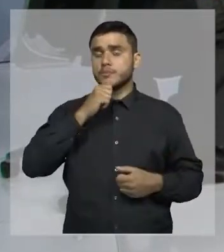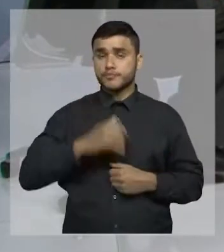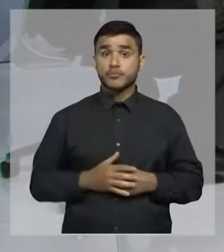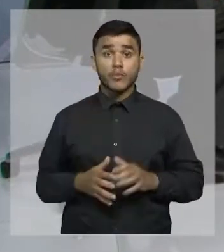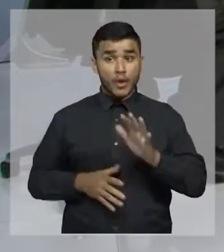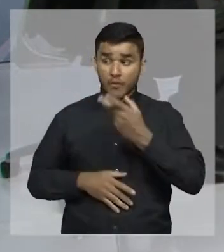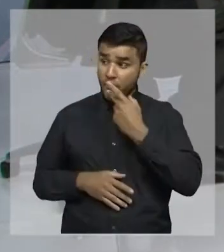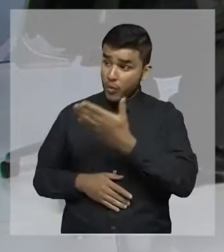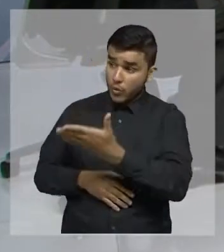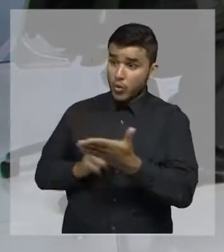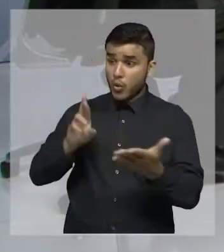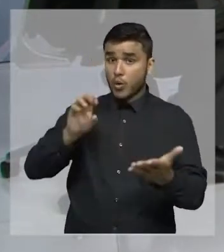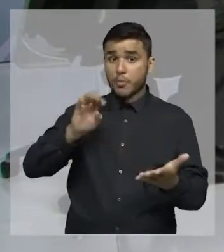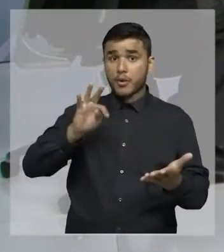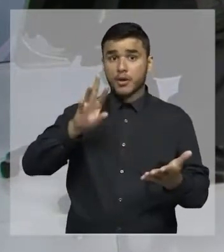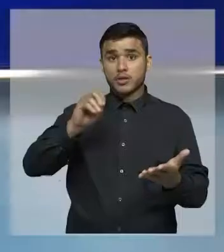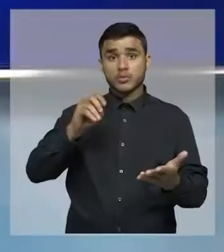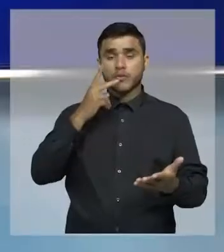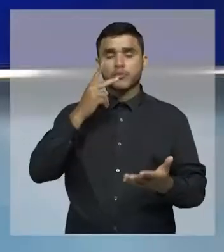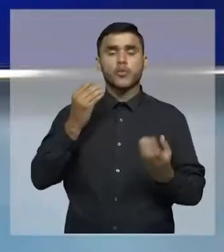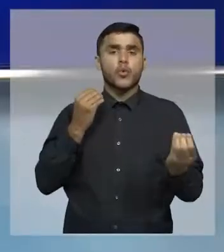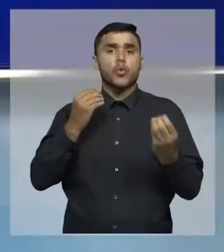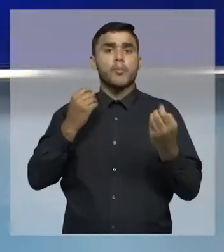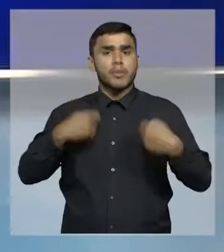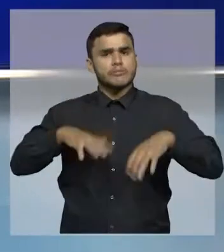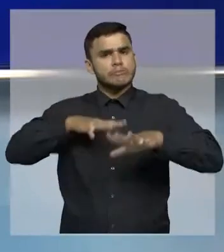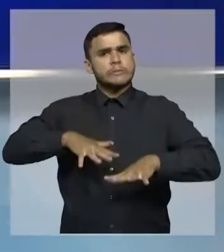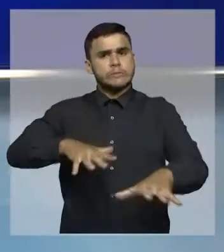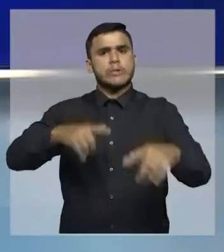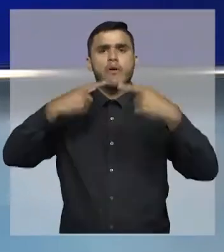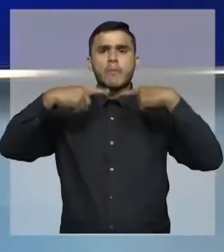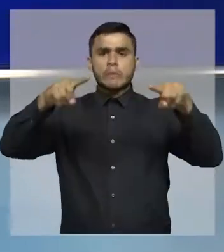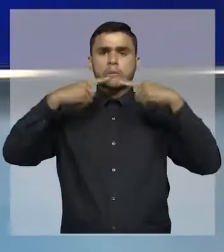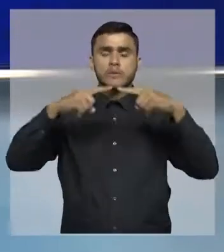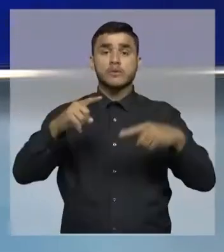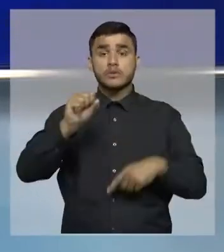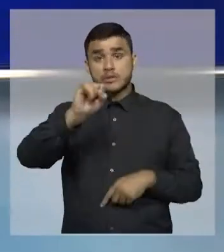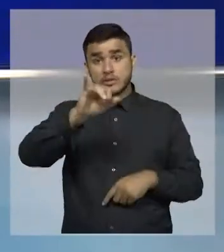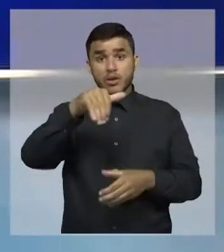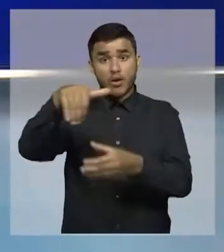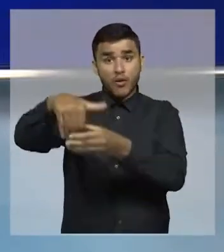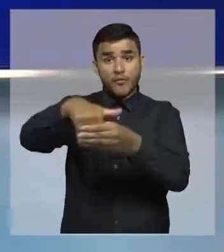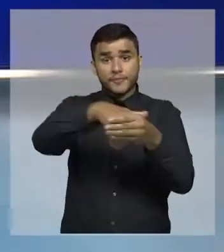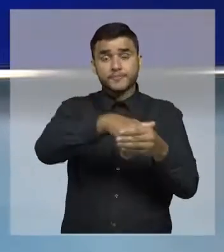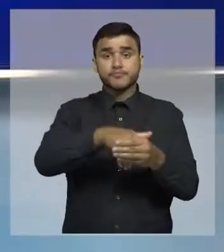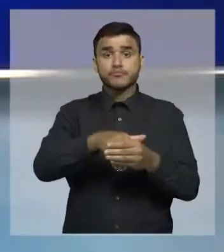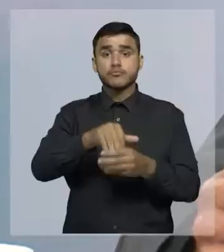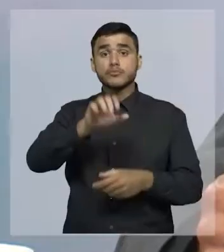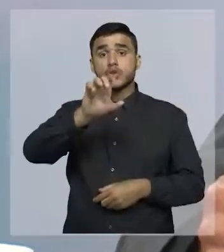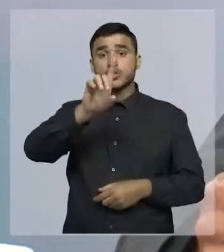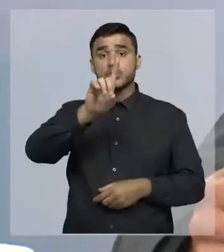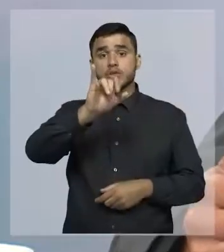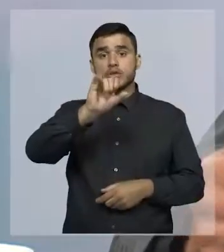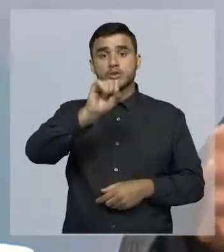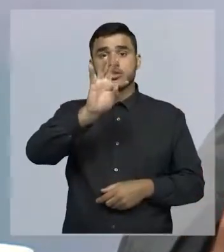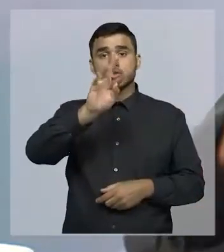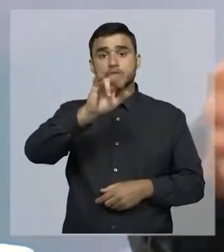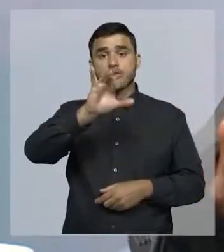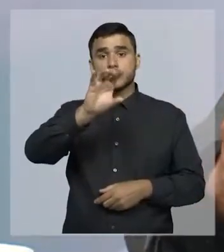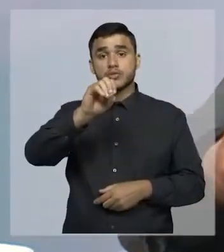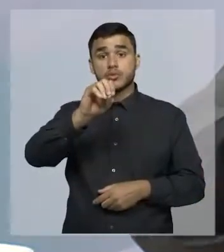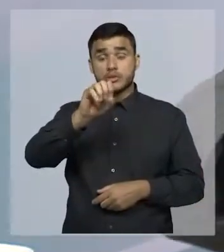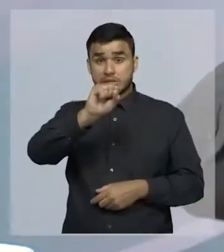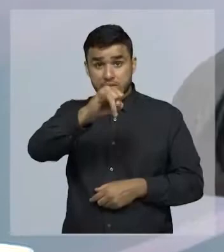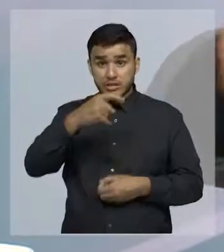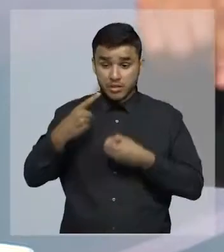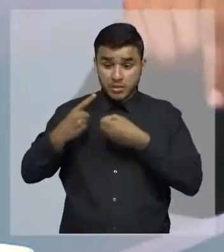modelo é o modelo de afastar o povo. A questão do voto distrital aproxima, quer dizer, você saber que você votou no vereador, que aquele